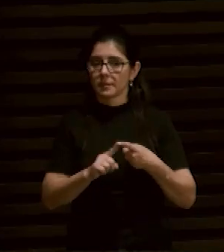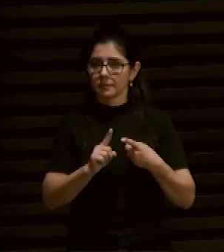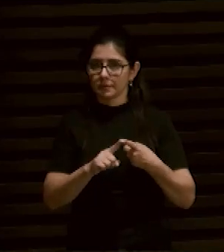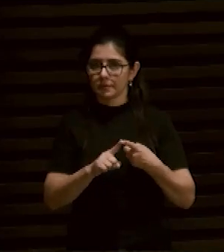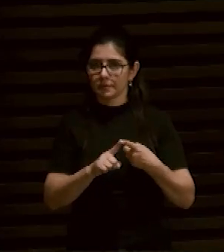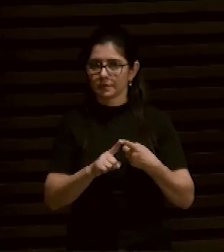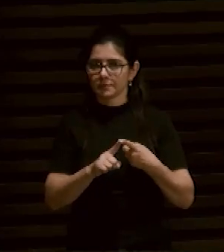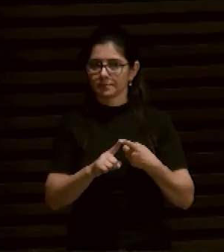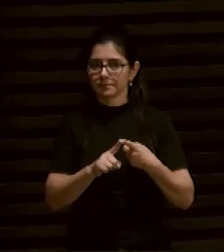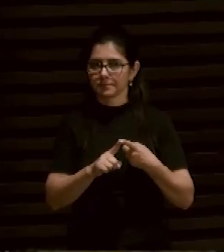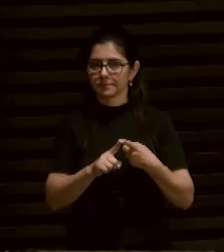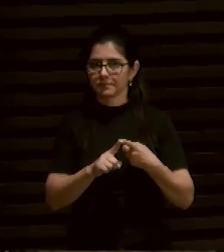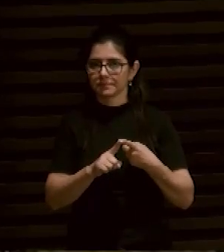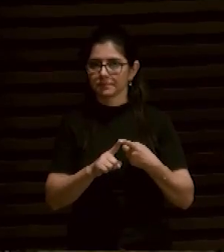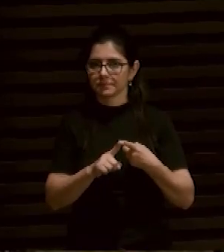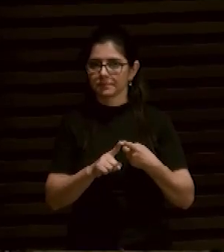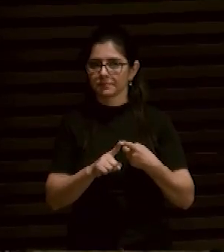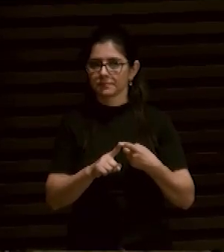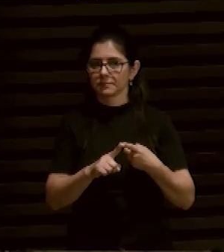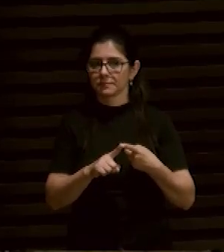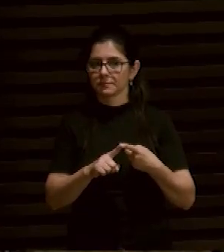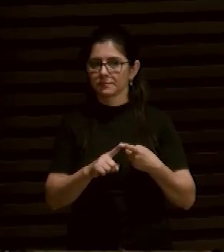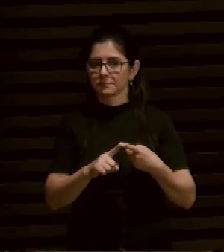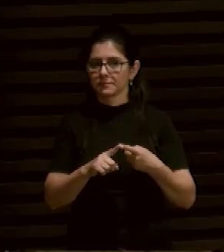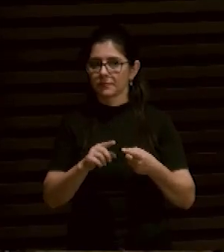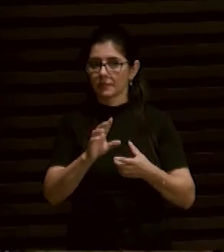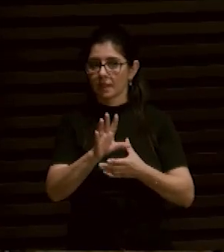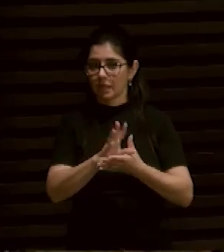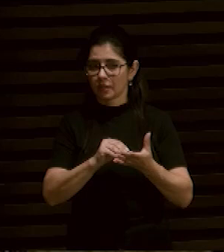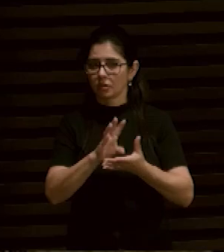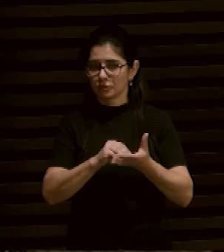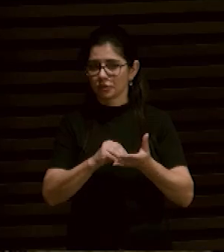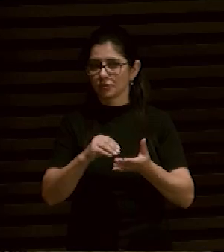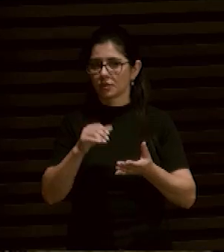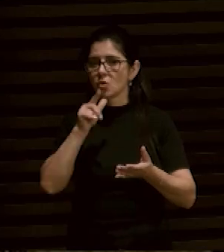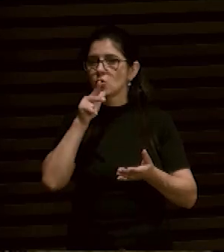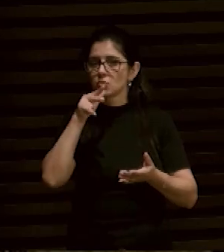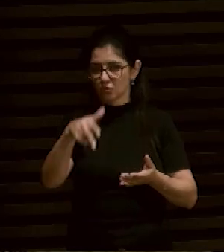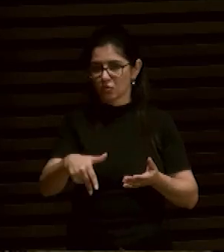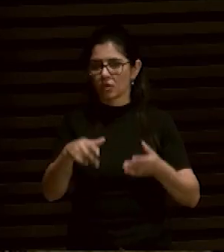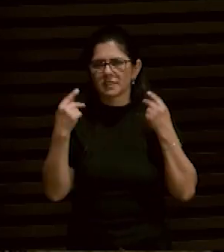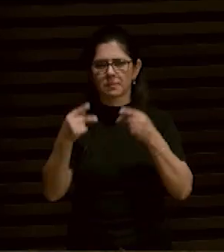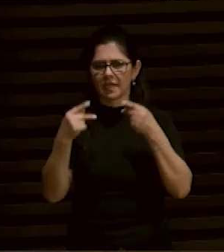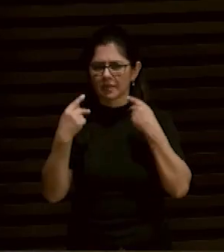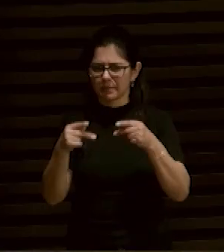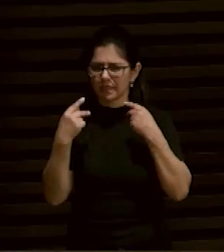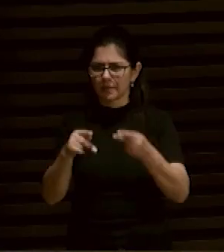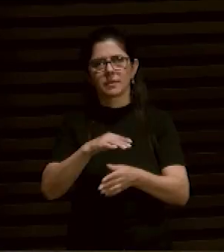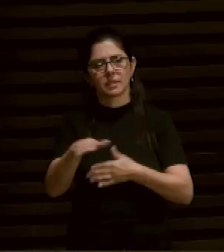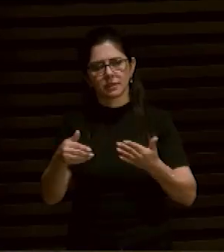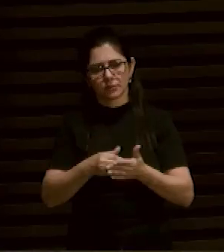seja como Jonas e pregue para todo tipo de pessoa, em todo tipo de lugar. Meus irmãos, se